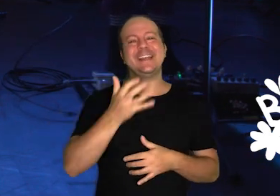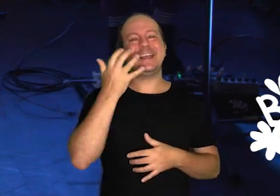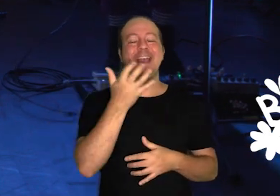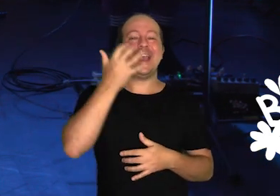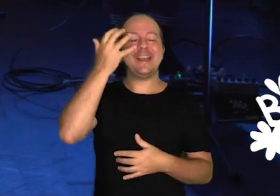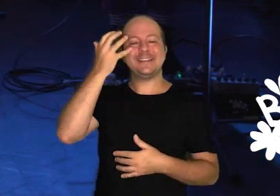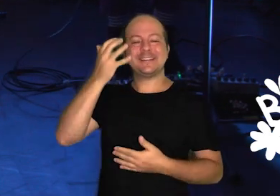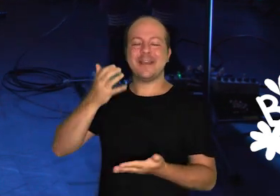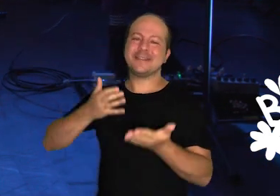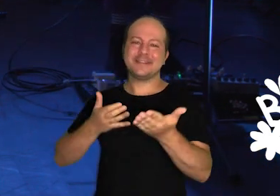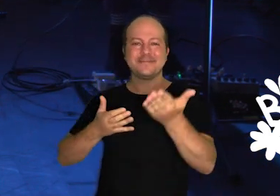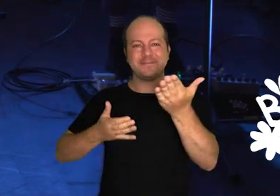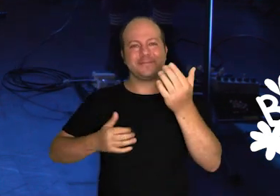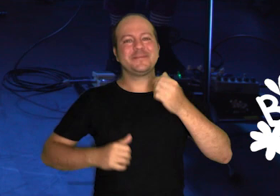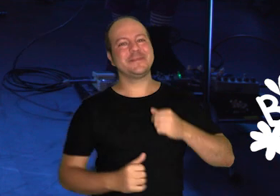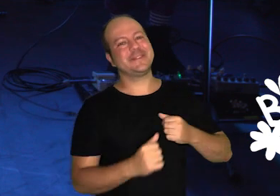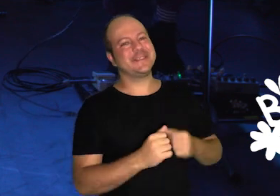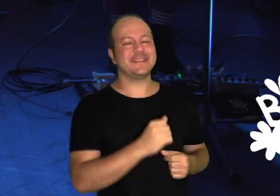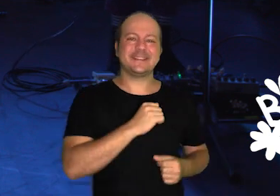pra vocês.